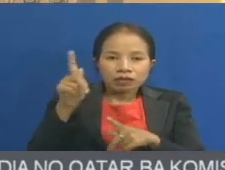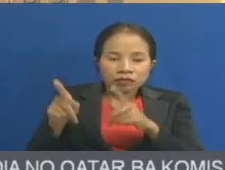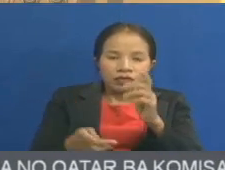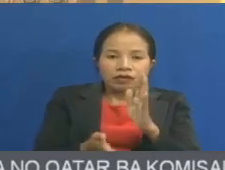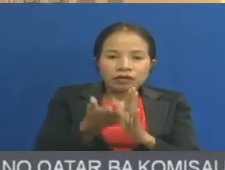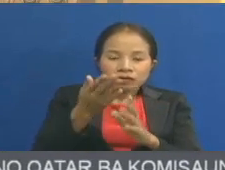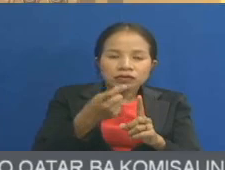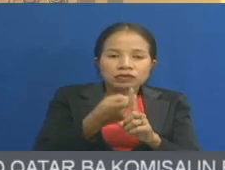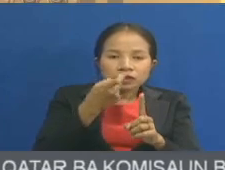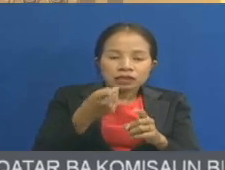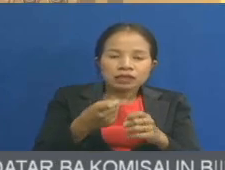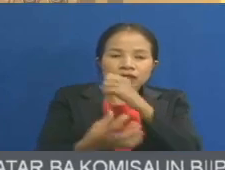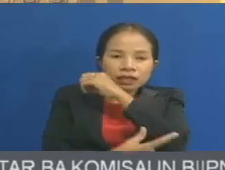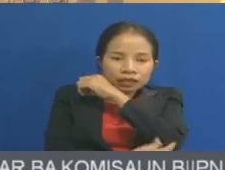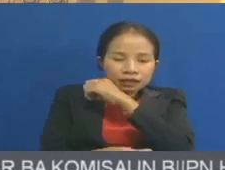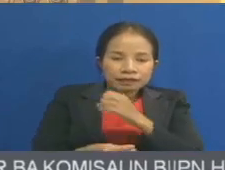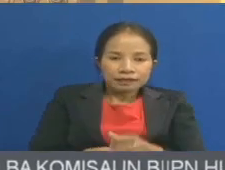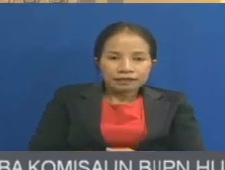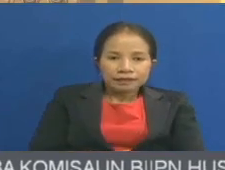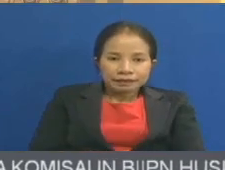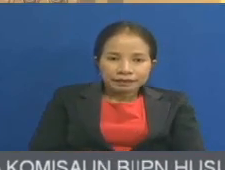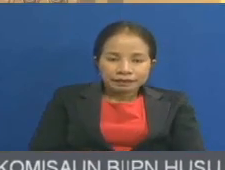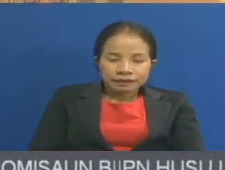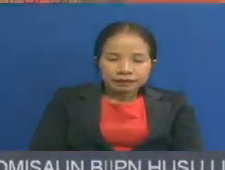hasai husikiak no mukit.